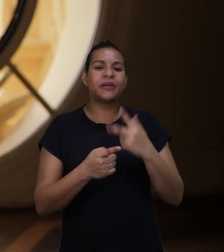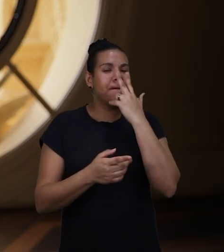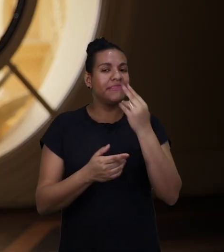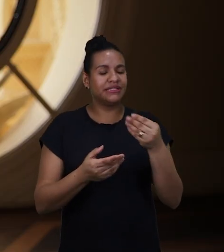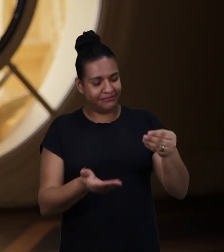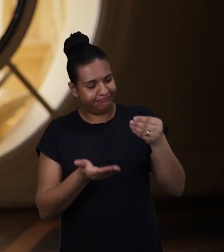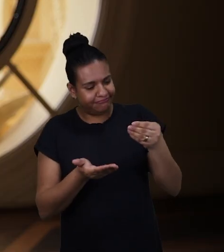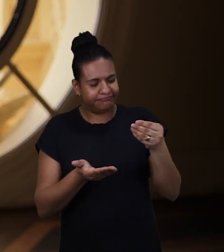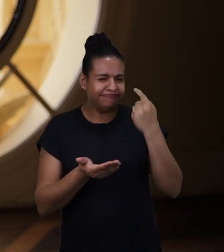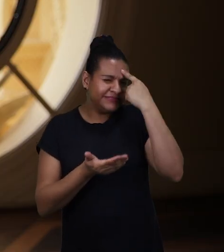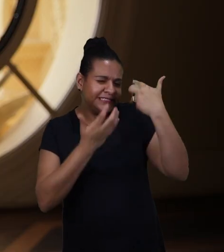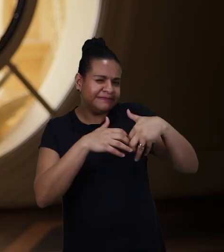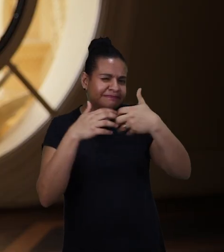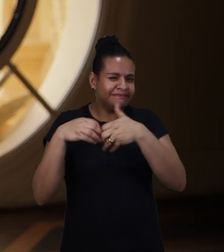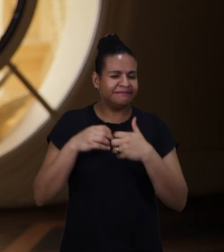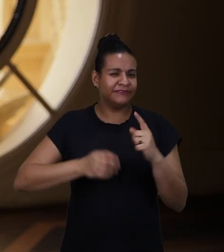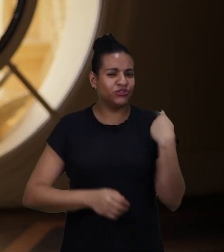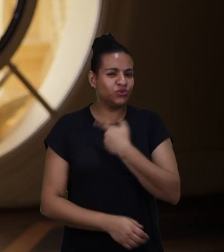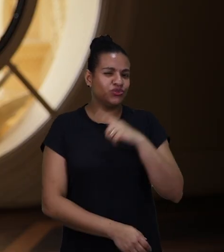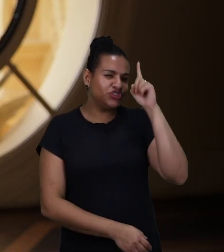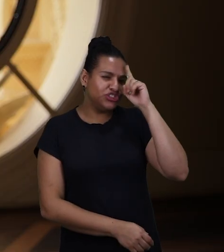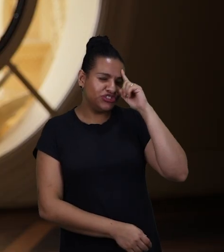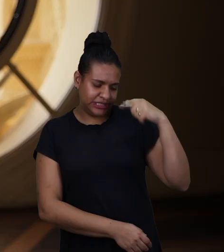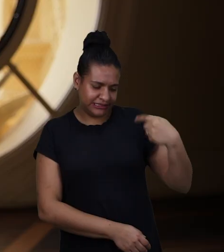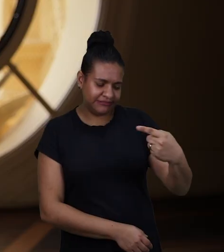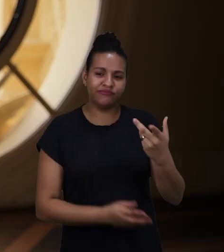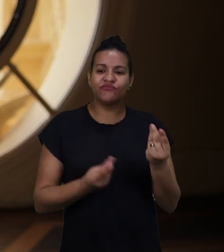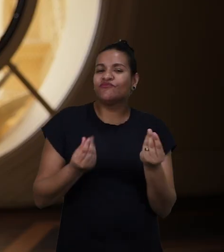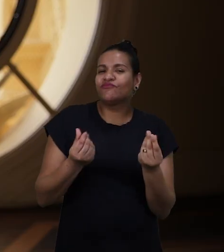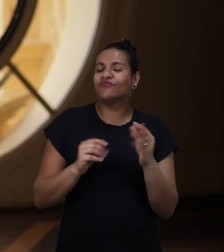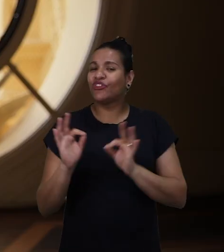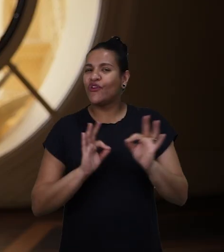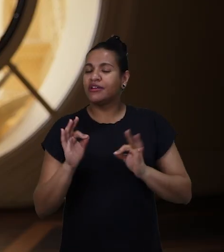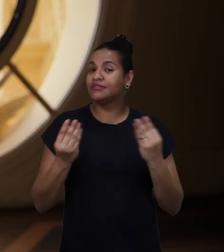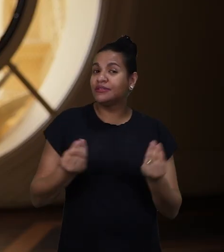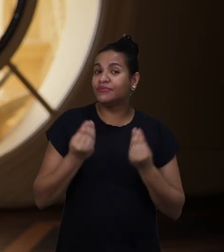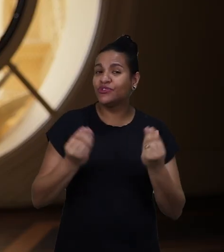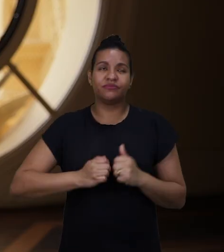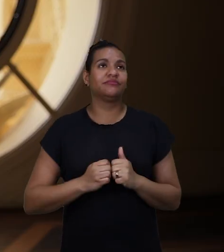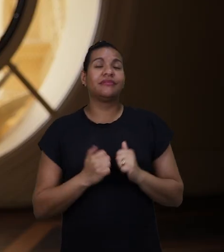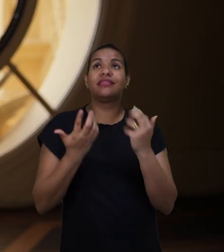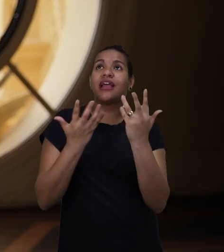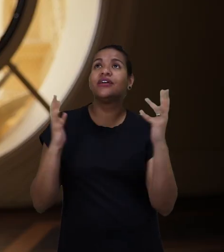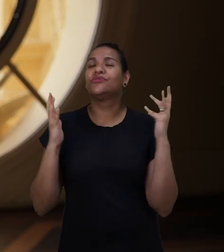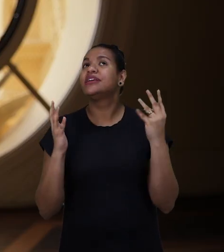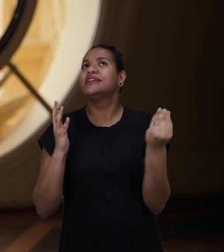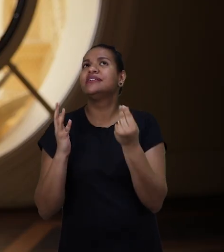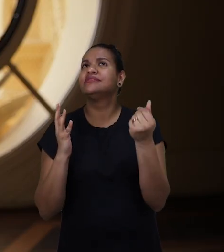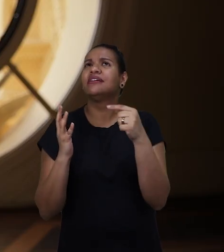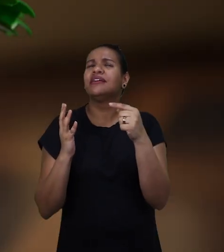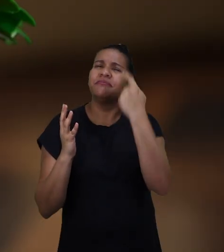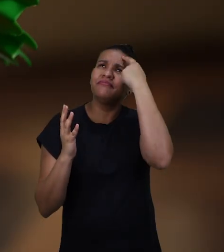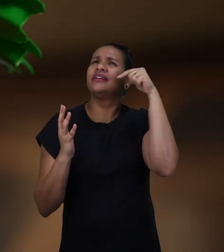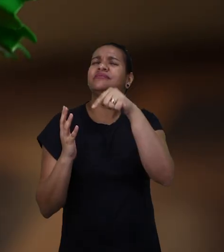ele nos coloca diversas perguntas sobre como nós organizamos o nosso dia a dia, como nós lembramos da natureza num mundo cada vez